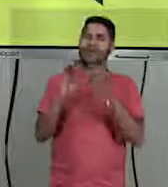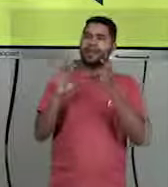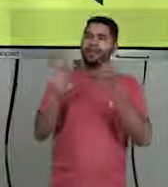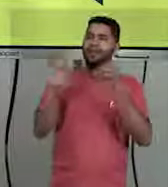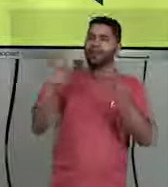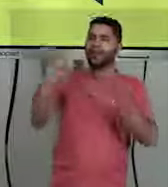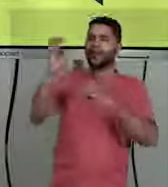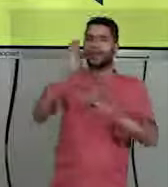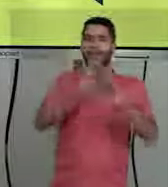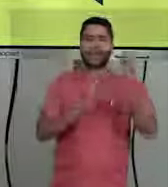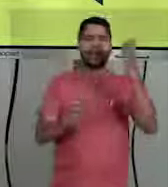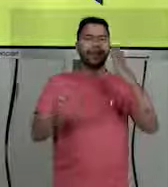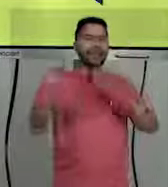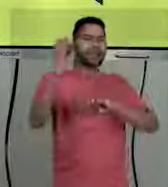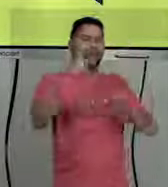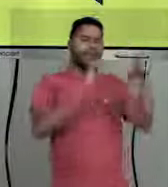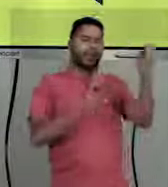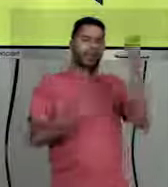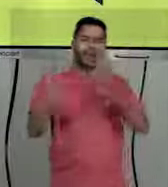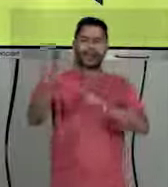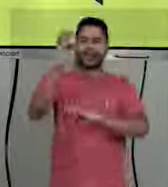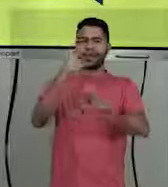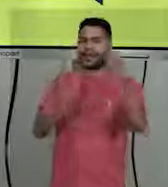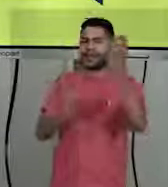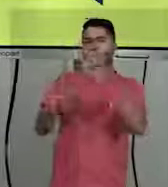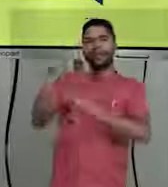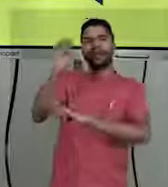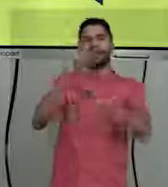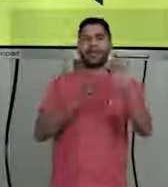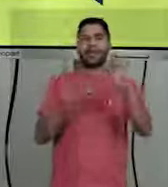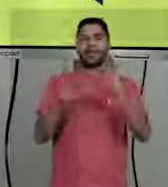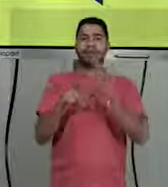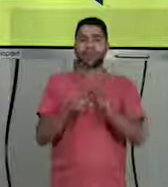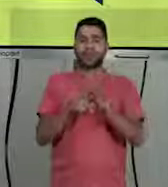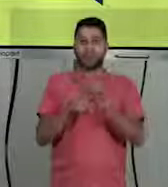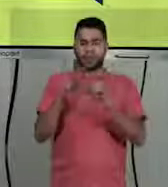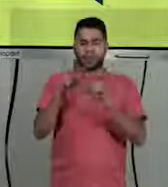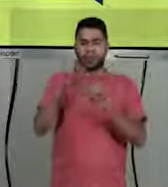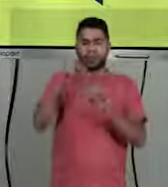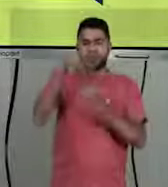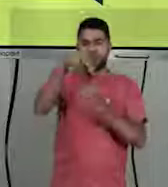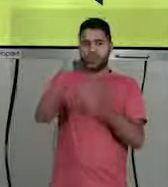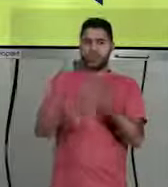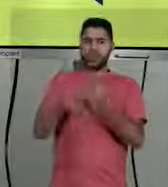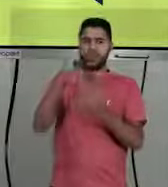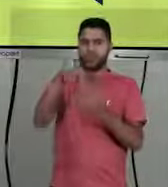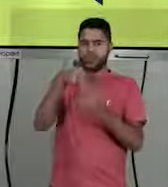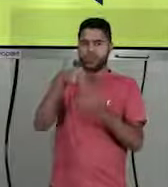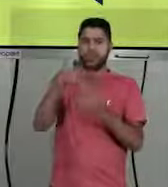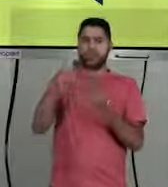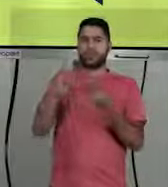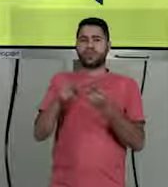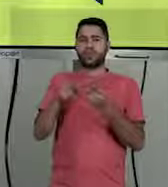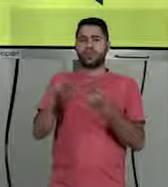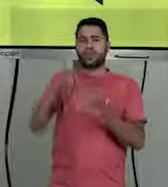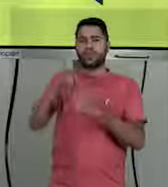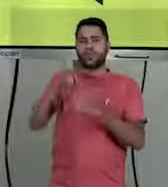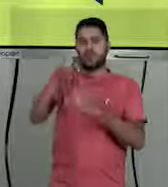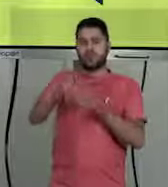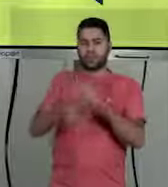do átomo, circulando ao redor do núcleo, né? Do próton e do nêutron do